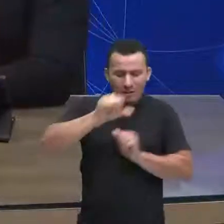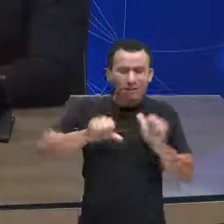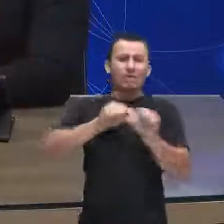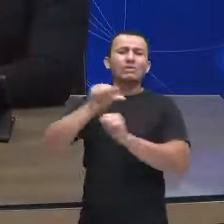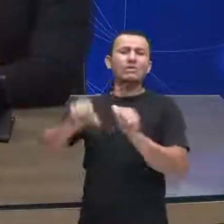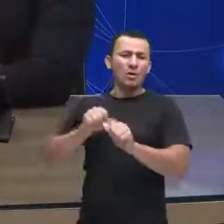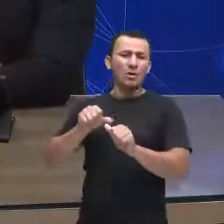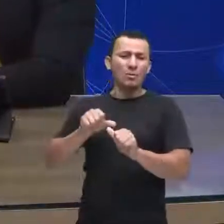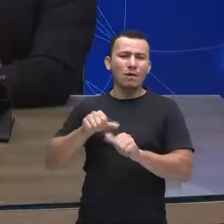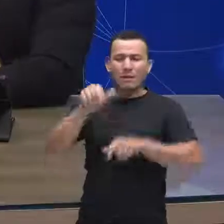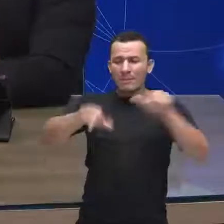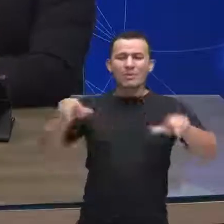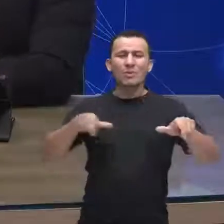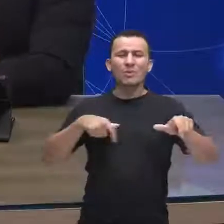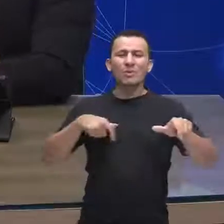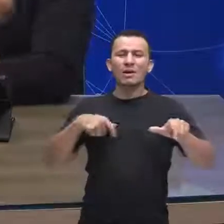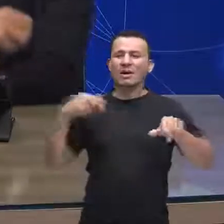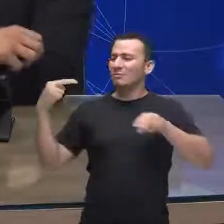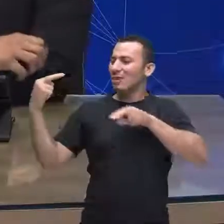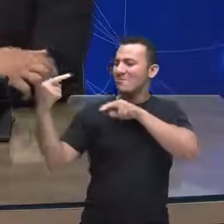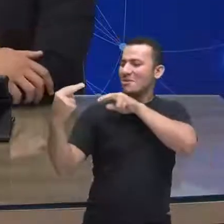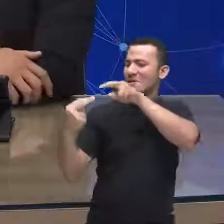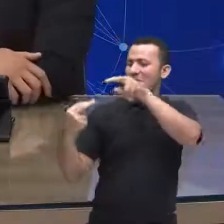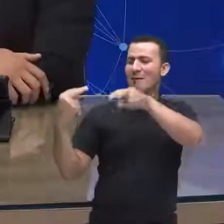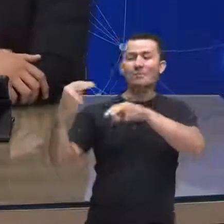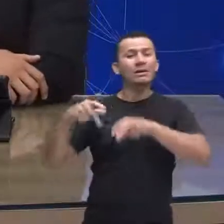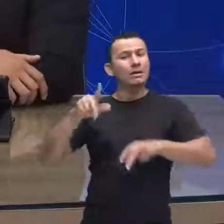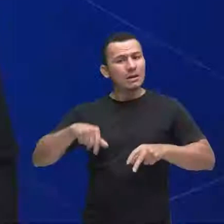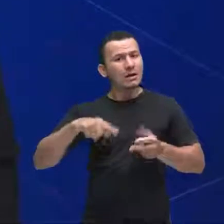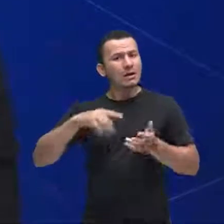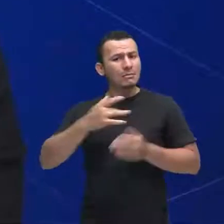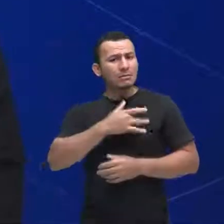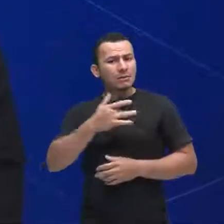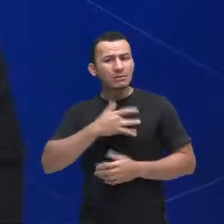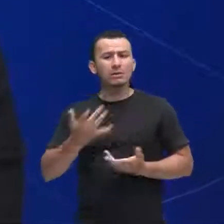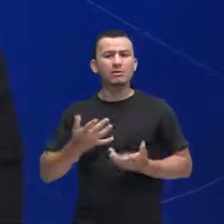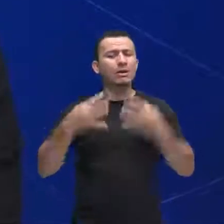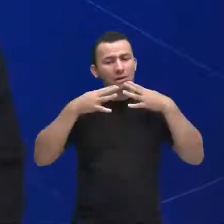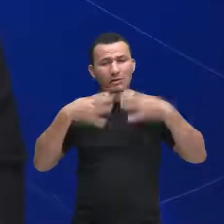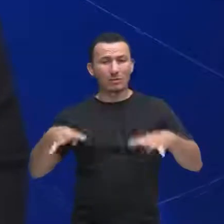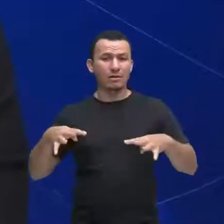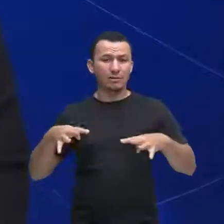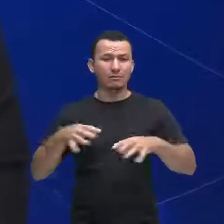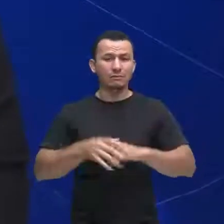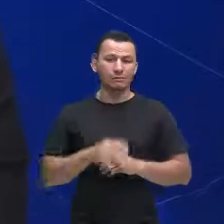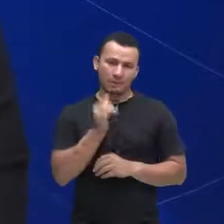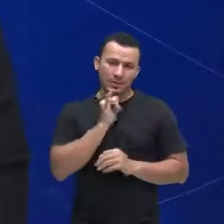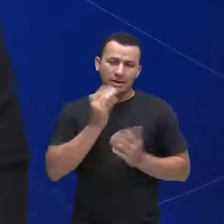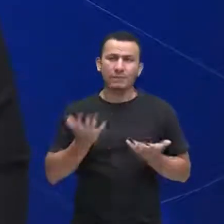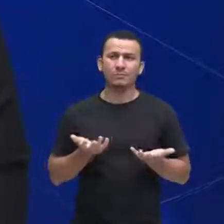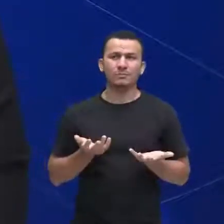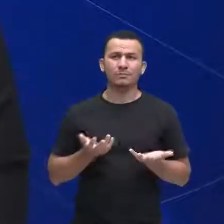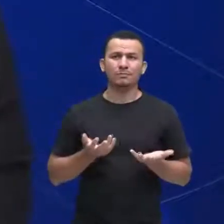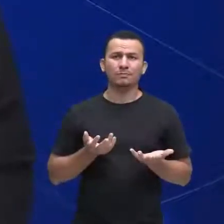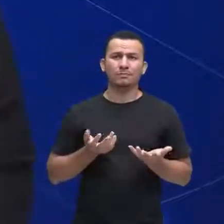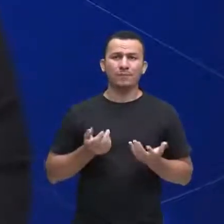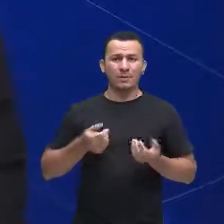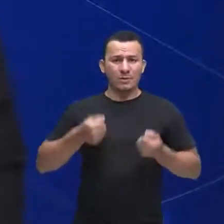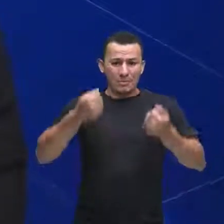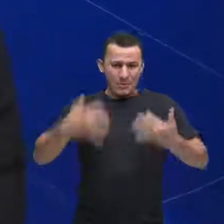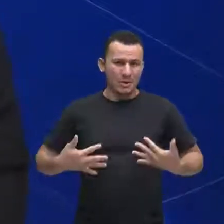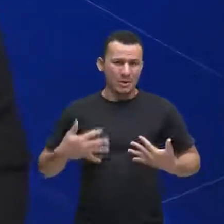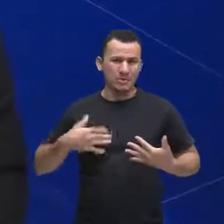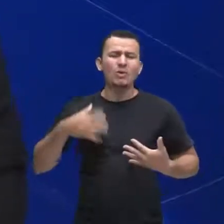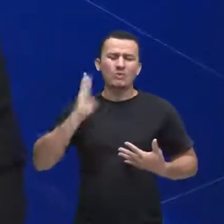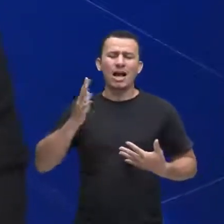dinâmica, transforma o olhar, né? Mas é também um processo natural. Então, Sim. assim, nossa, se eu for falar dos meus aspectos amorosos, eu peguei